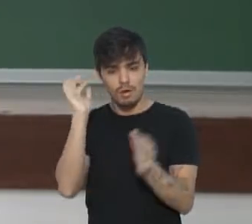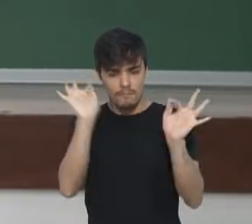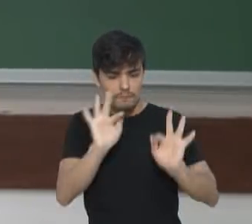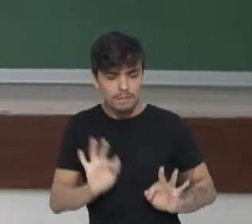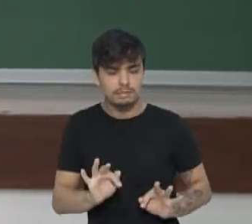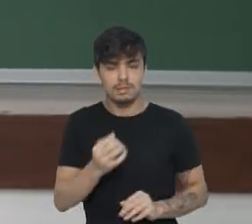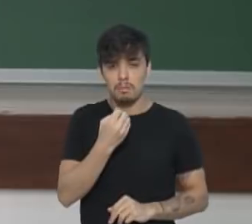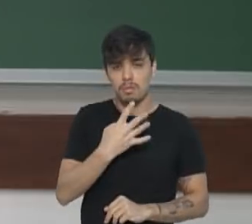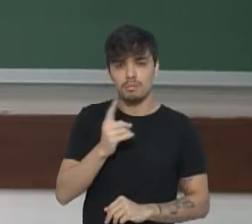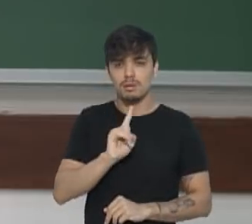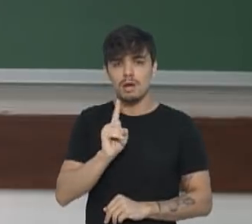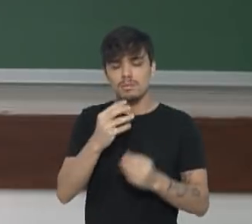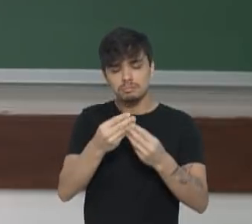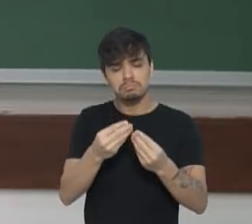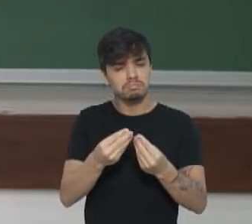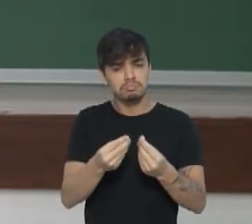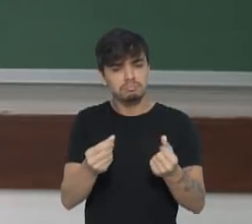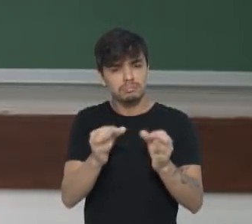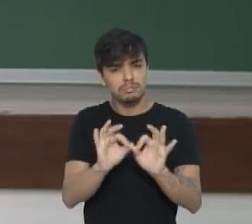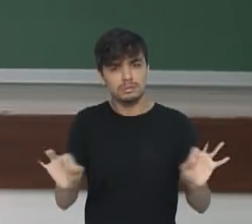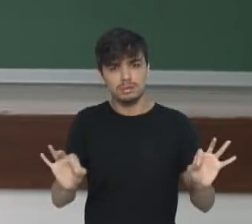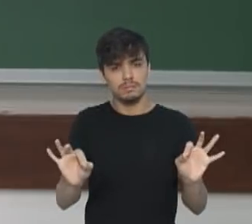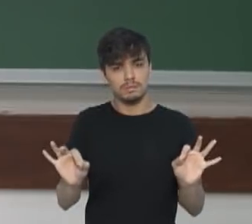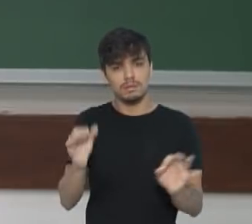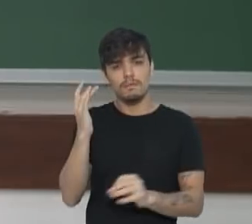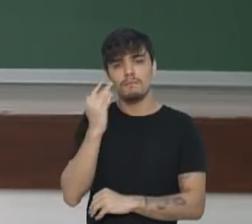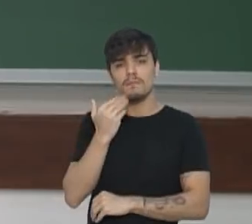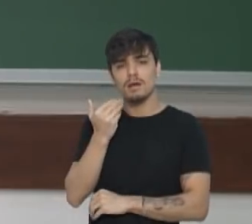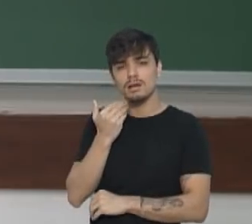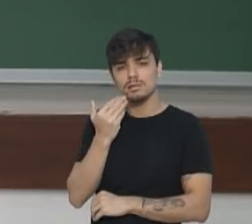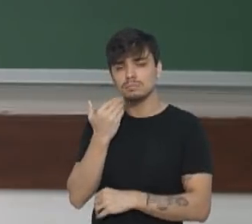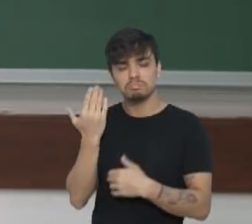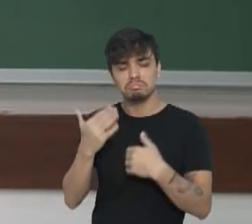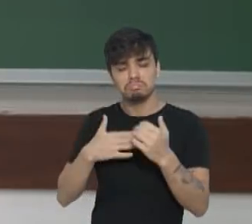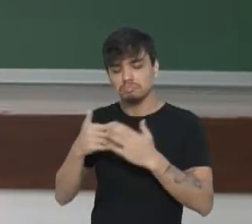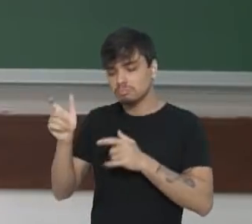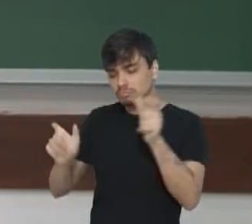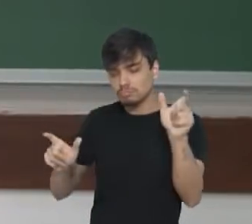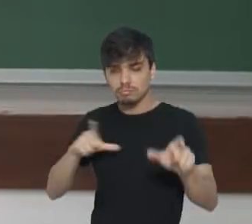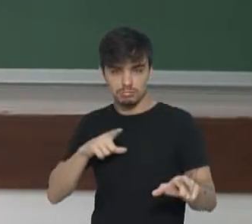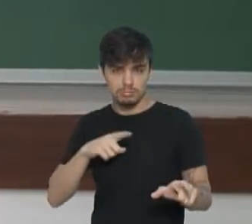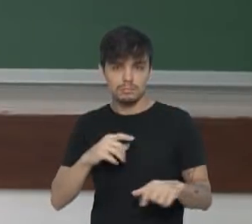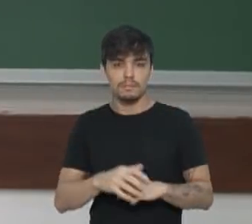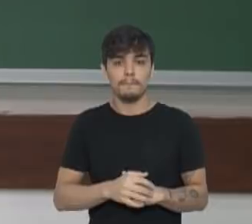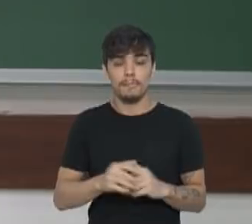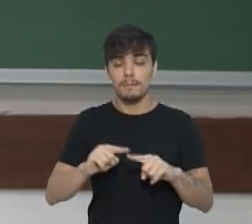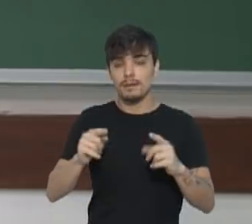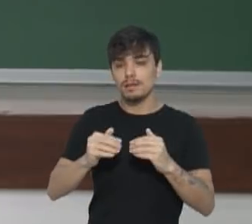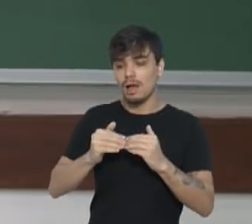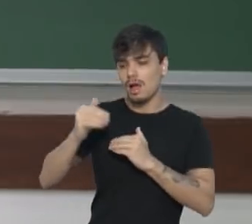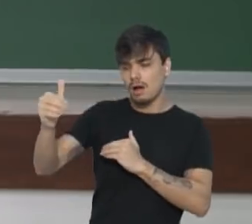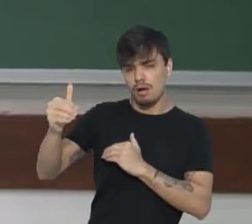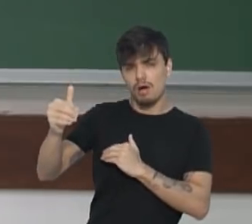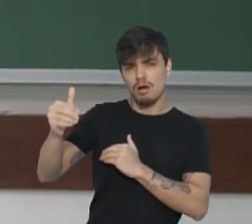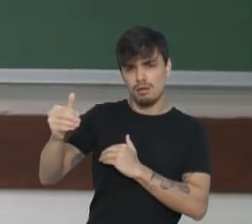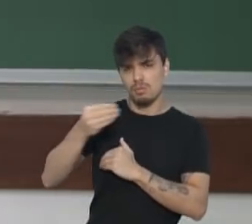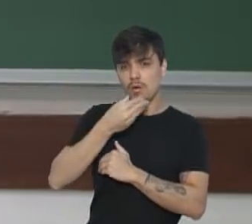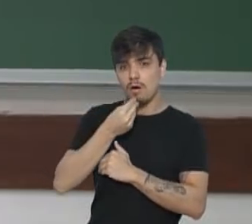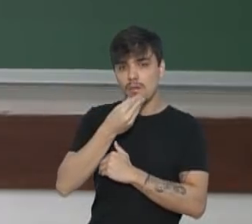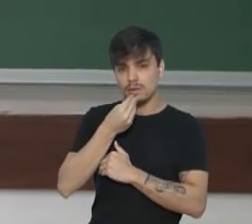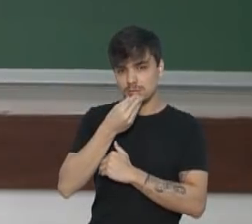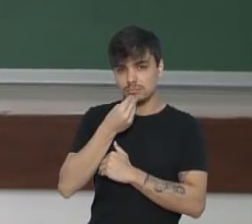isso é simples, fácil, qualquer um faz. Agora, o que é difícil, o que é necessário, um além do homem, é estar lá na bad, no fundo